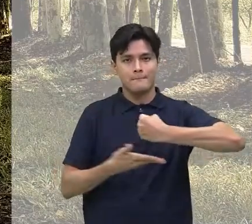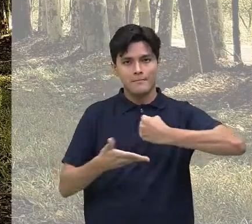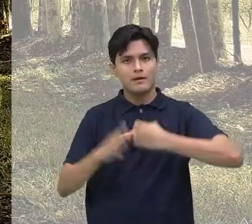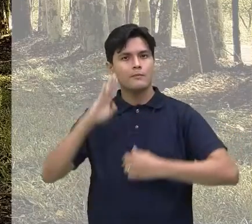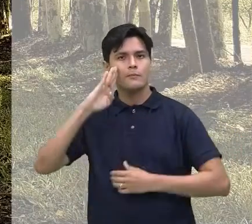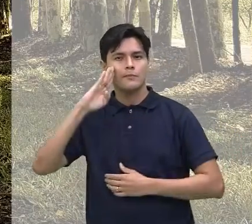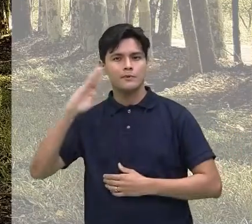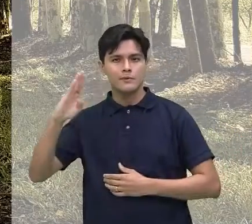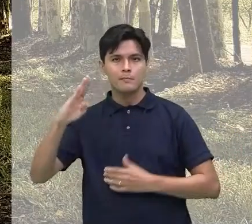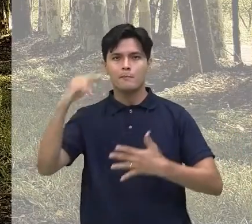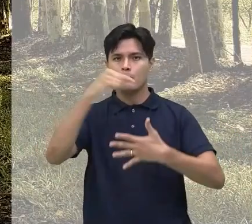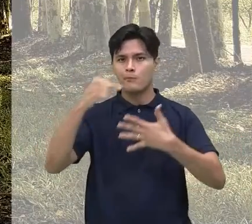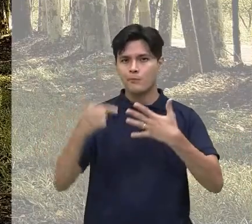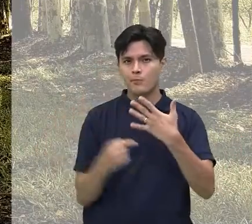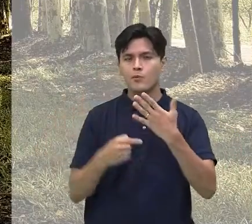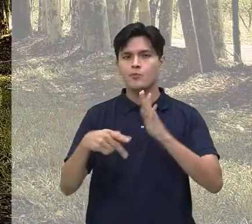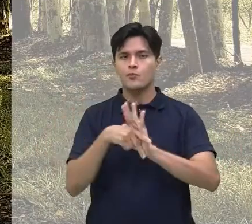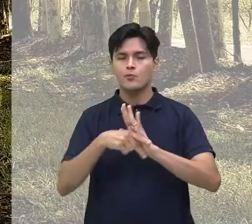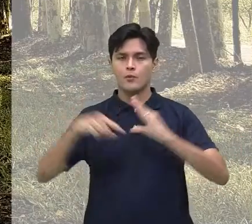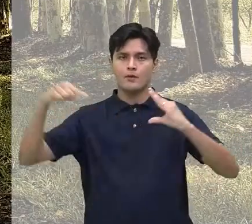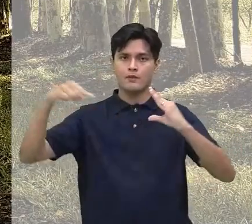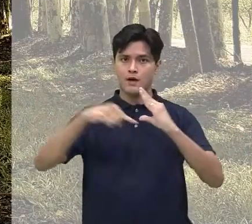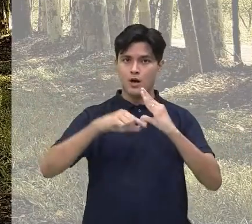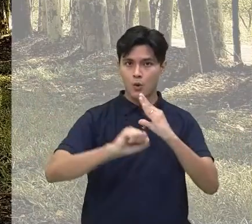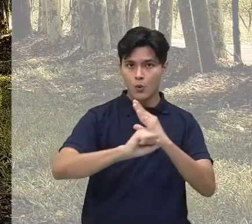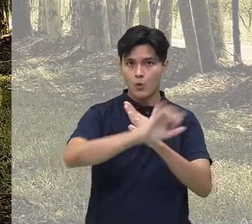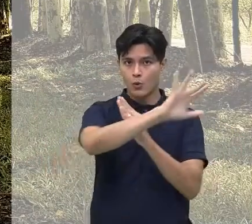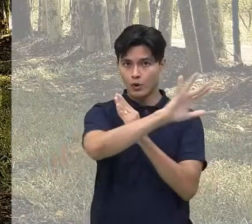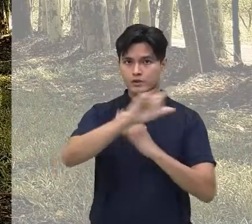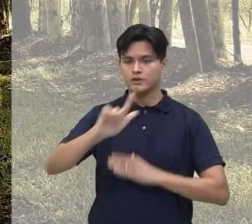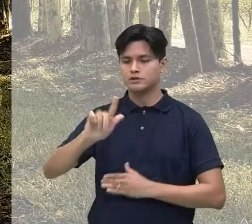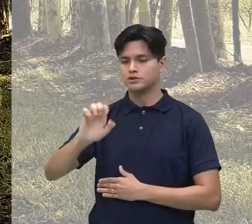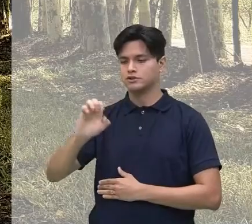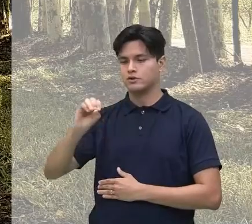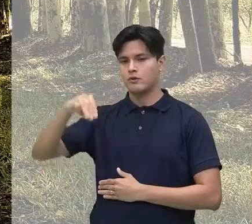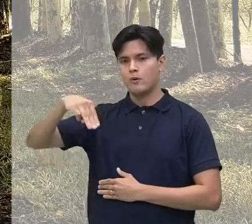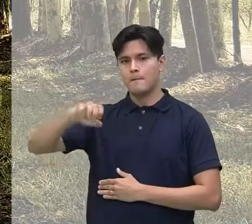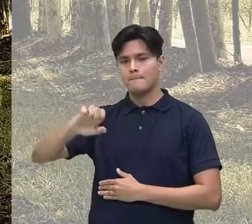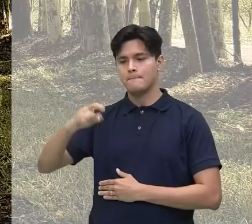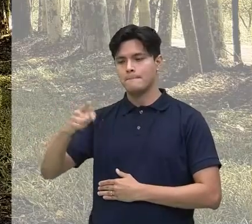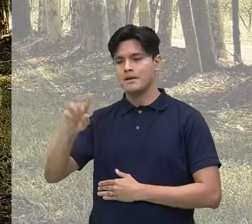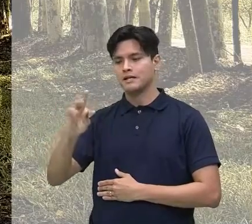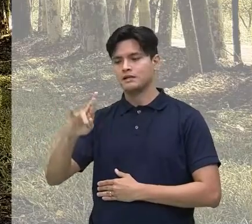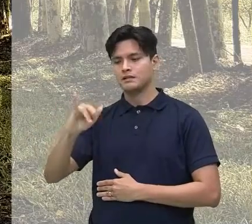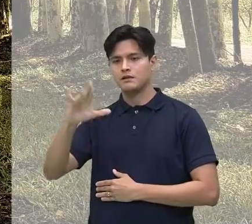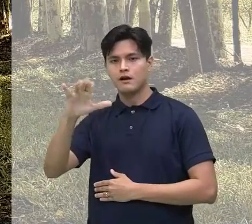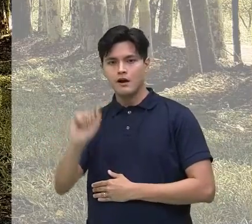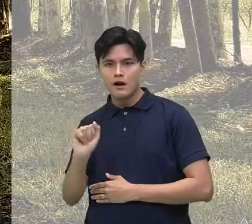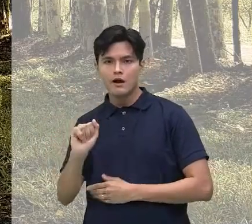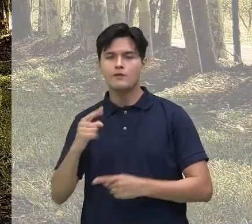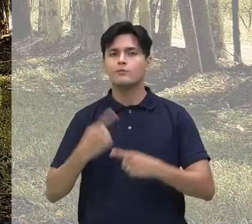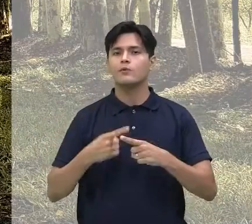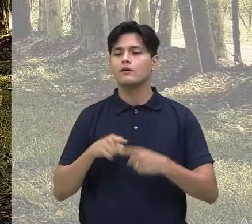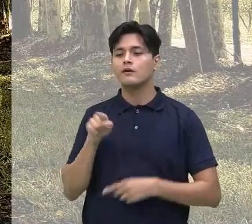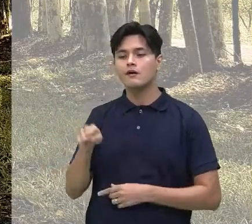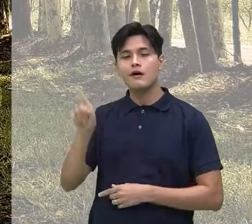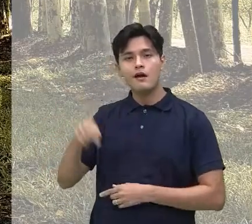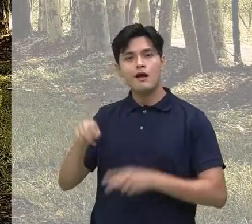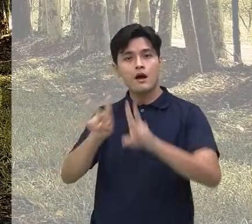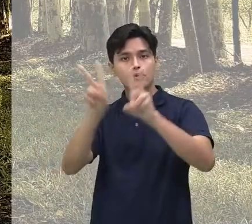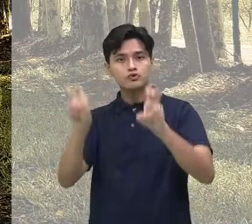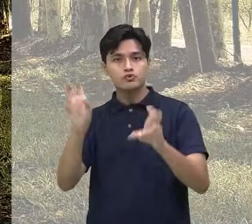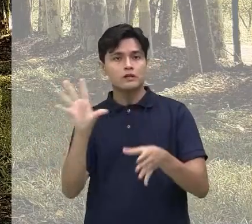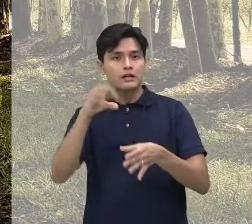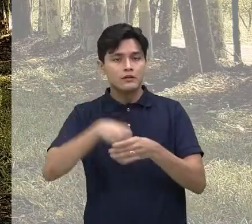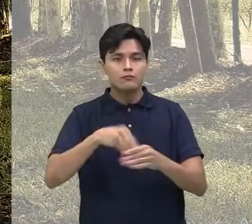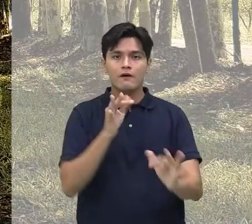Vamos trabalhar aí, então, com os raios de luz, né? Porque a ótica geométrica é aquela parte da física que está preocupada aí